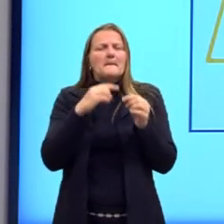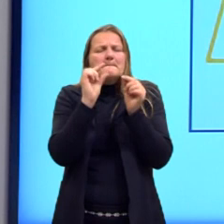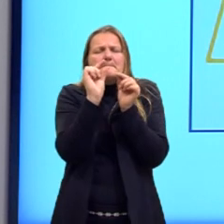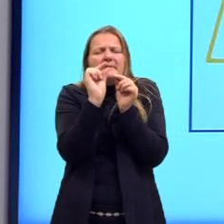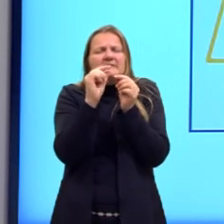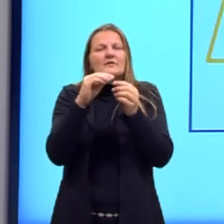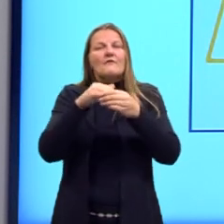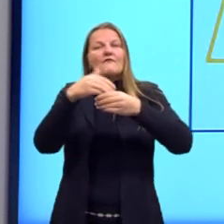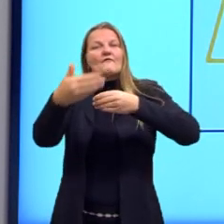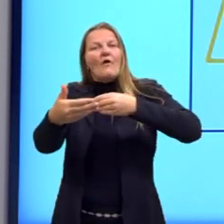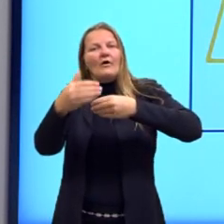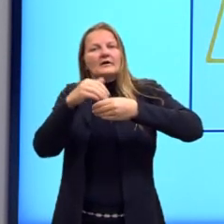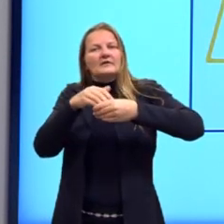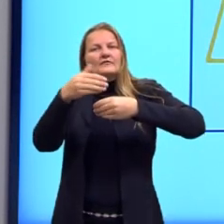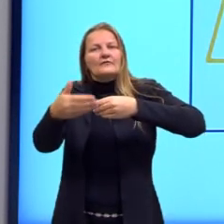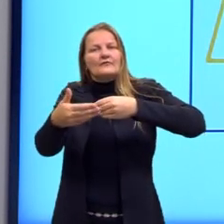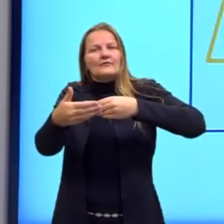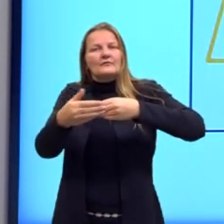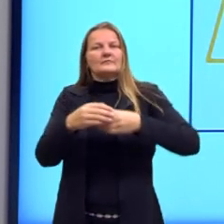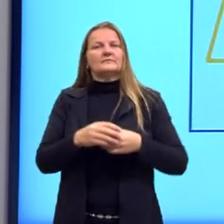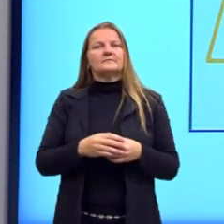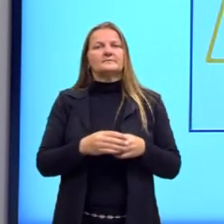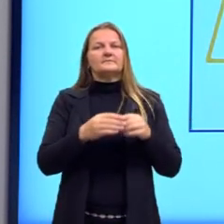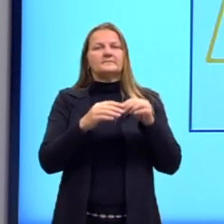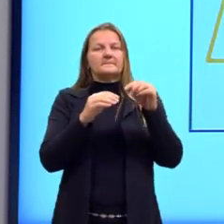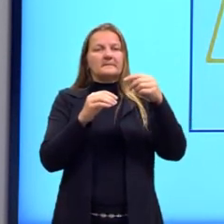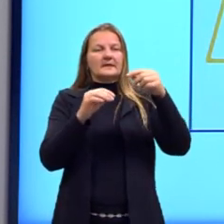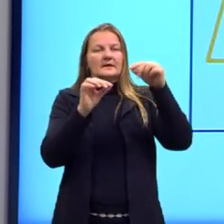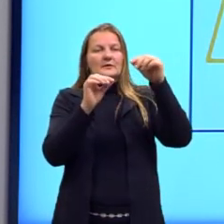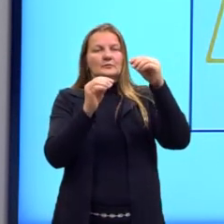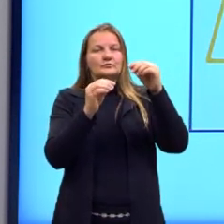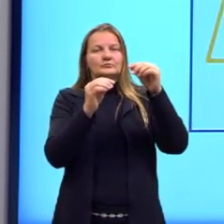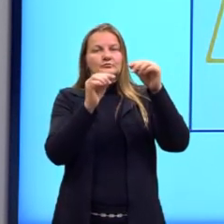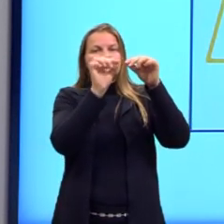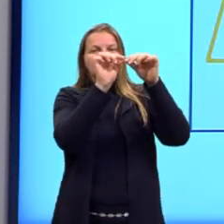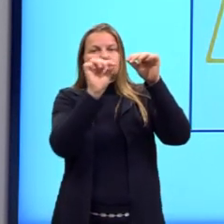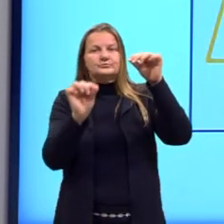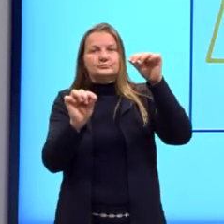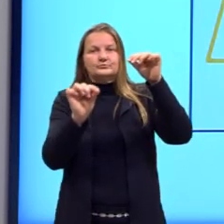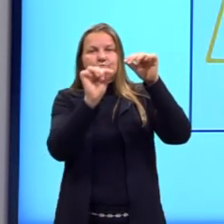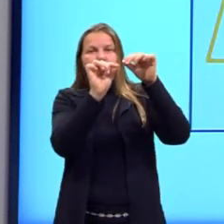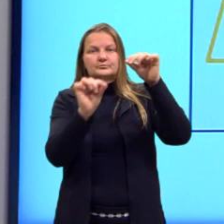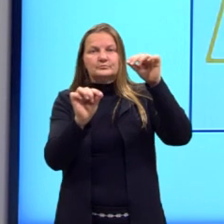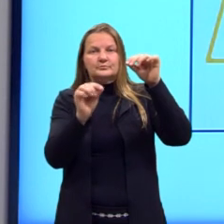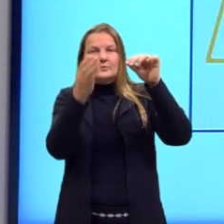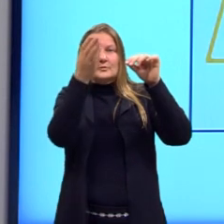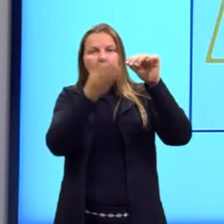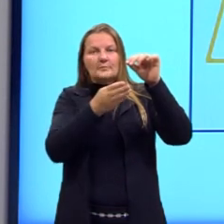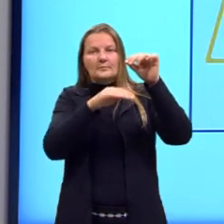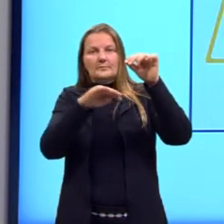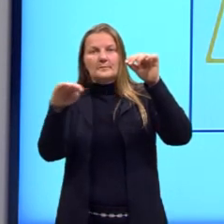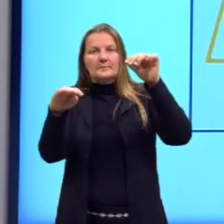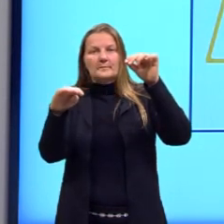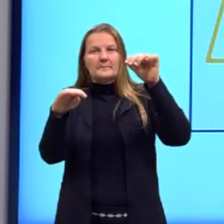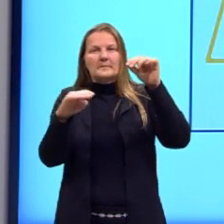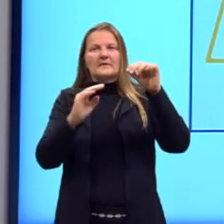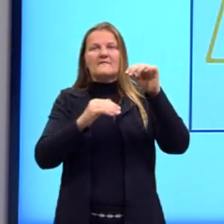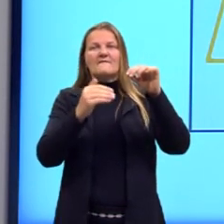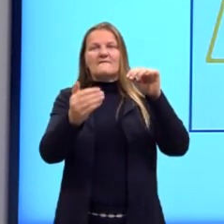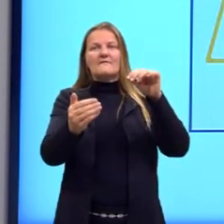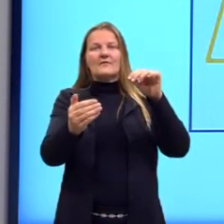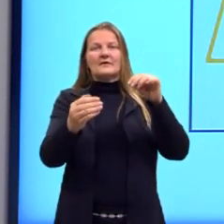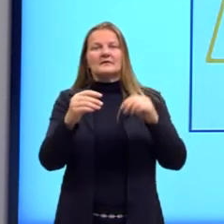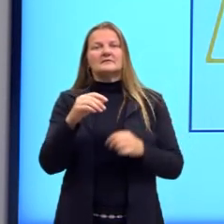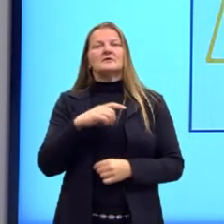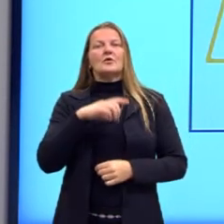pedacinho é mas se tem um pedacinho da reta que fica fora da região poligonal esse